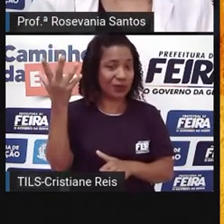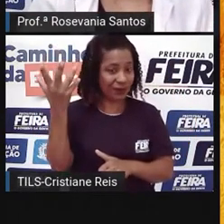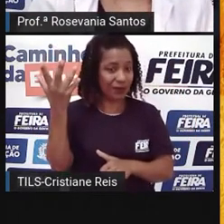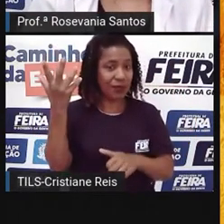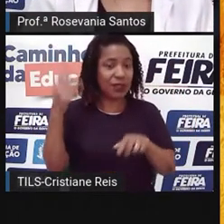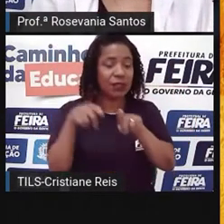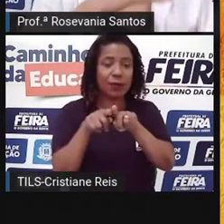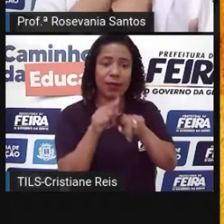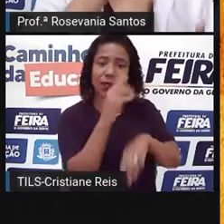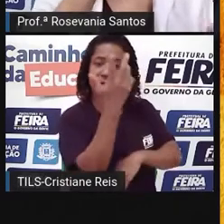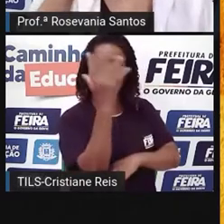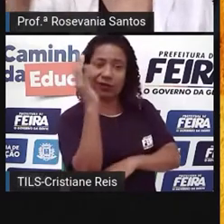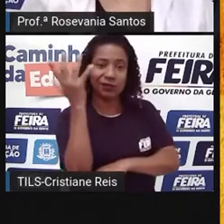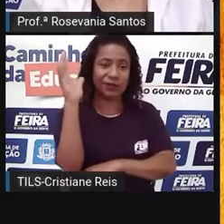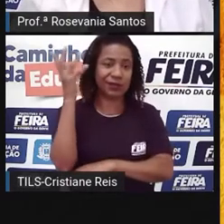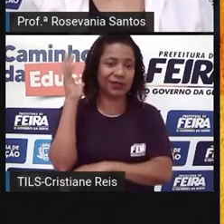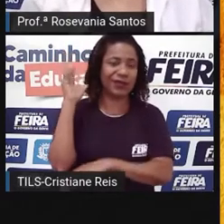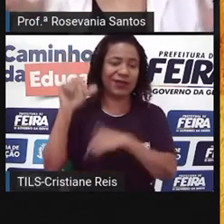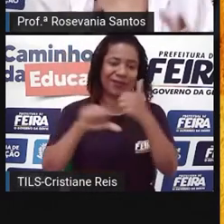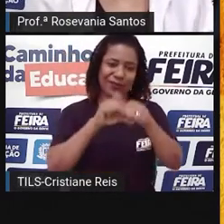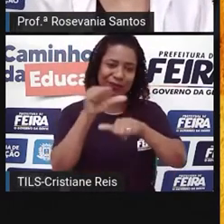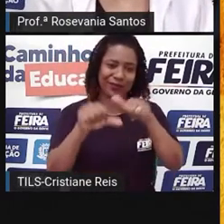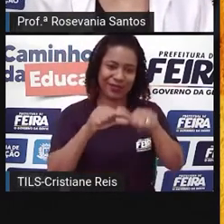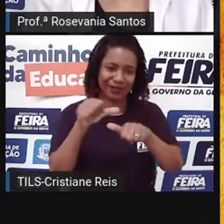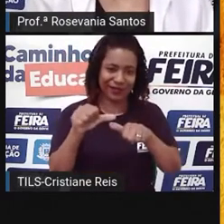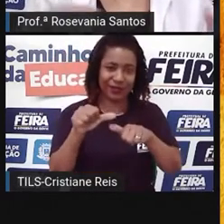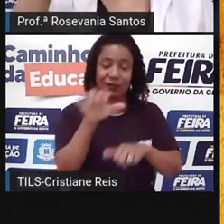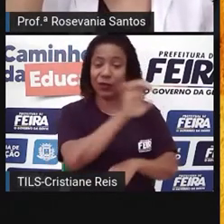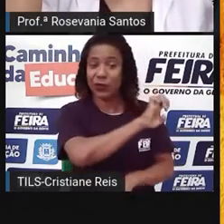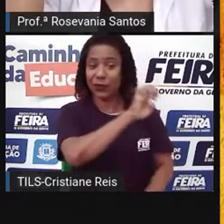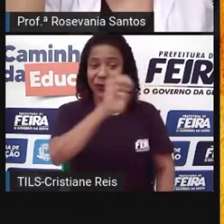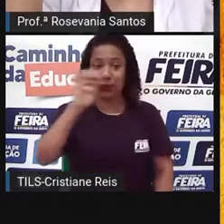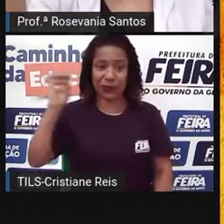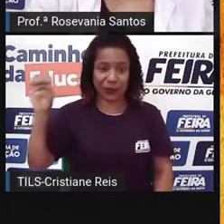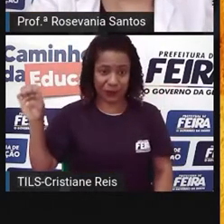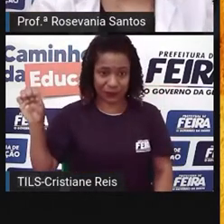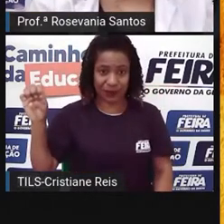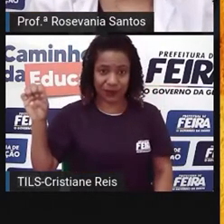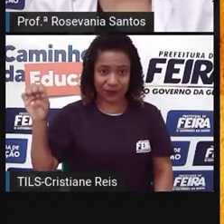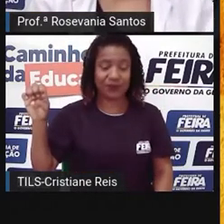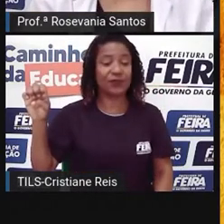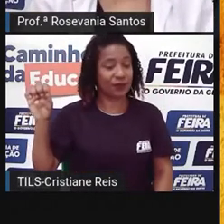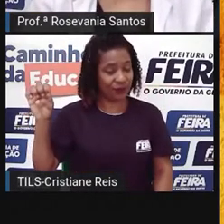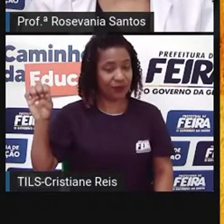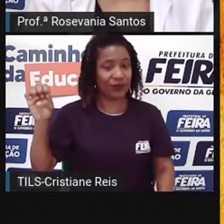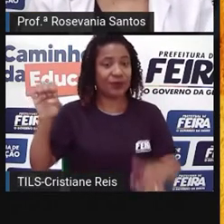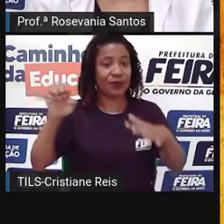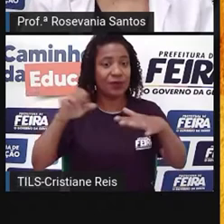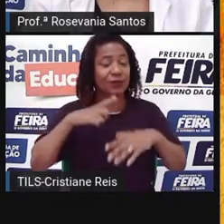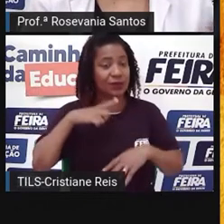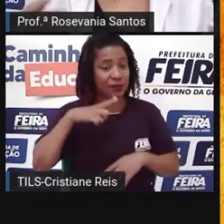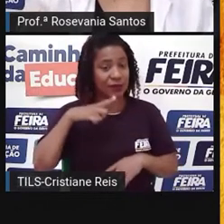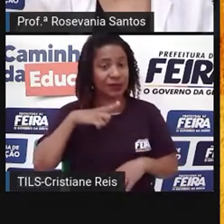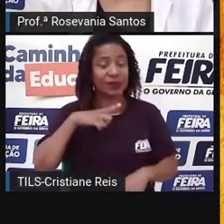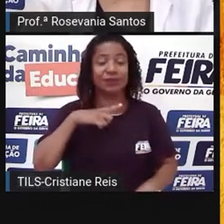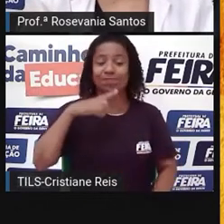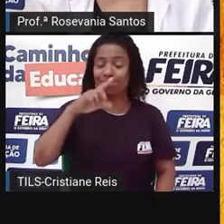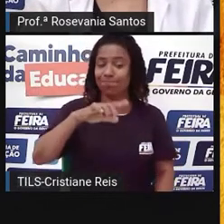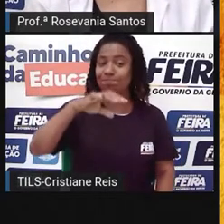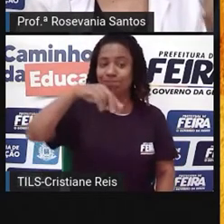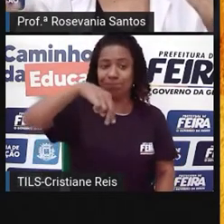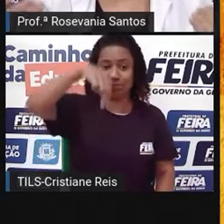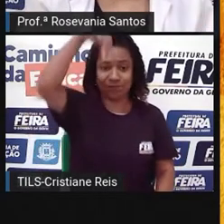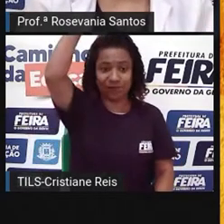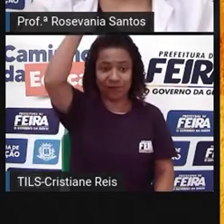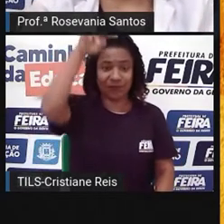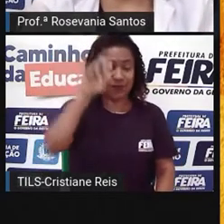à vegetação, porque eu tenho a linha do Equador aí ao meio cortando, então eu estou numa grande área aí, né, dos trópicos, entre o